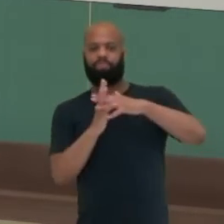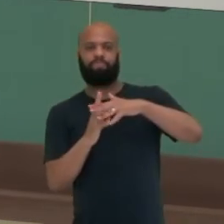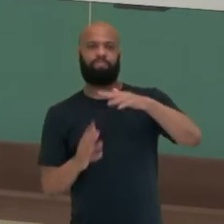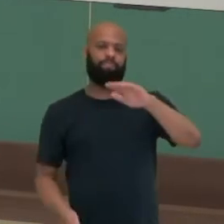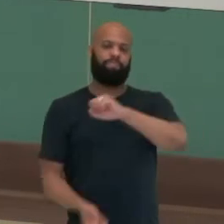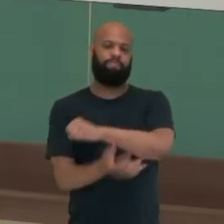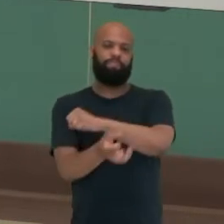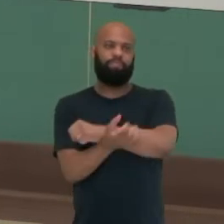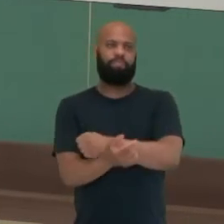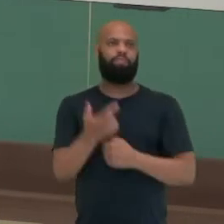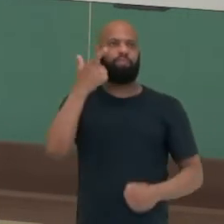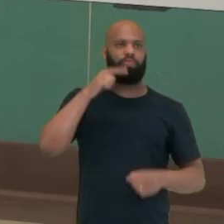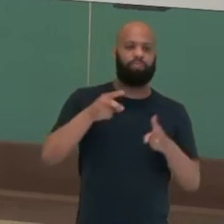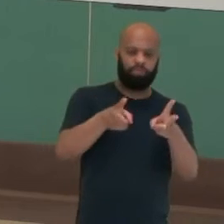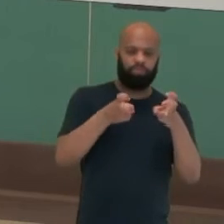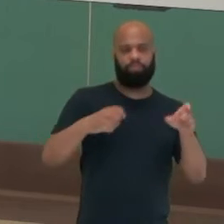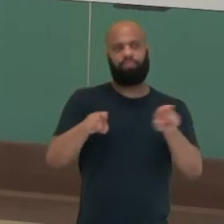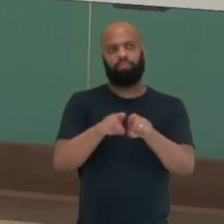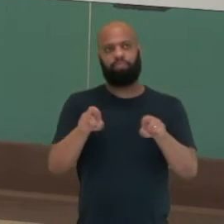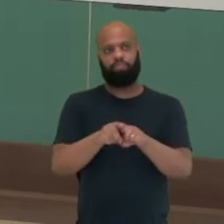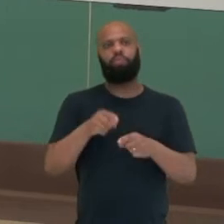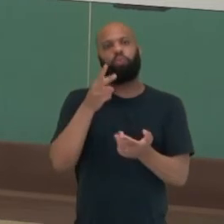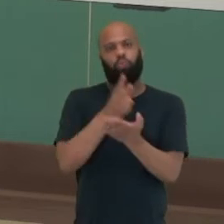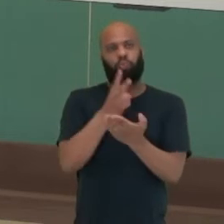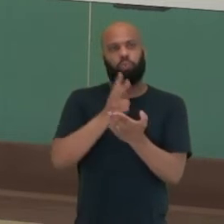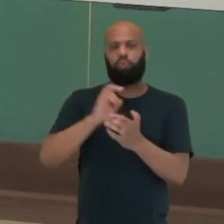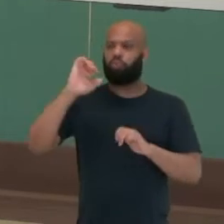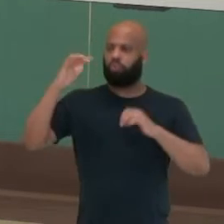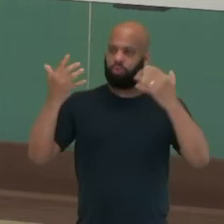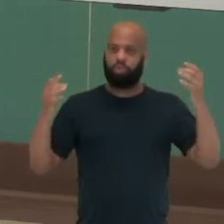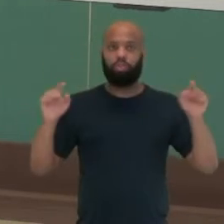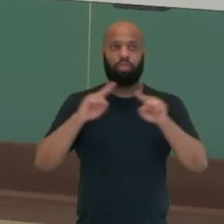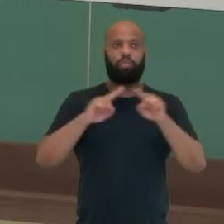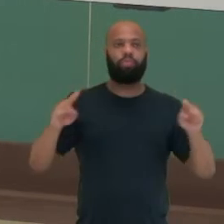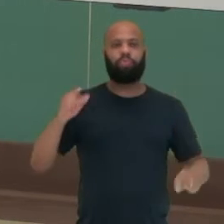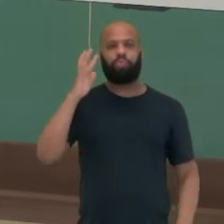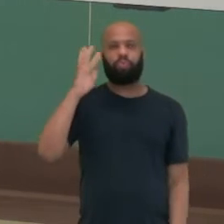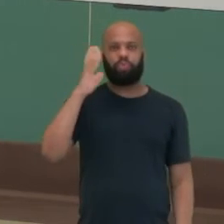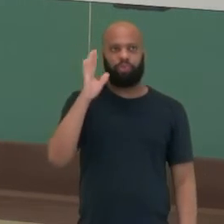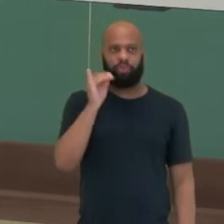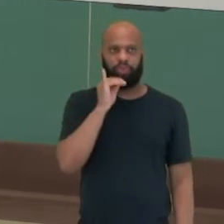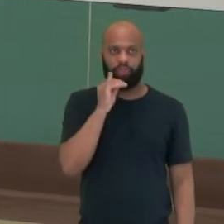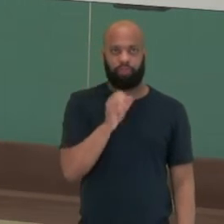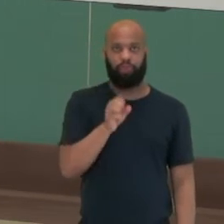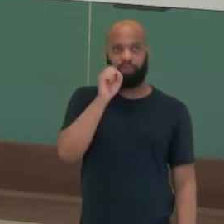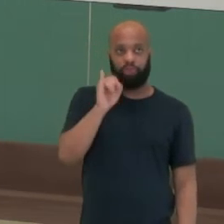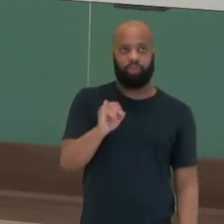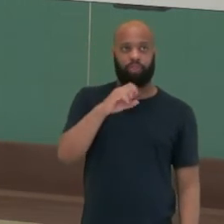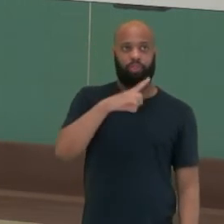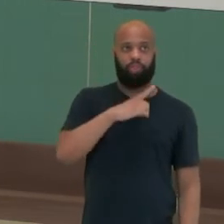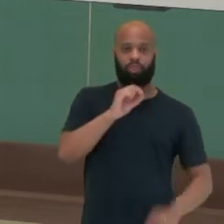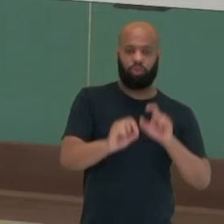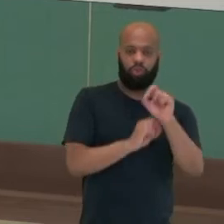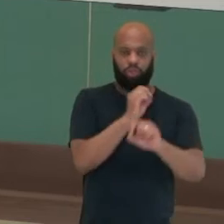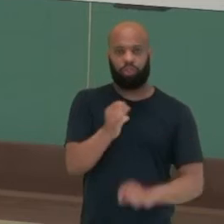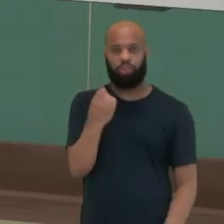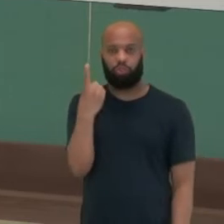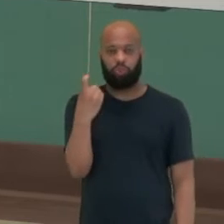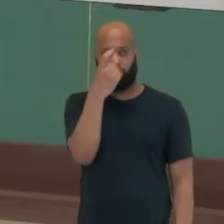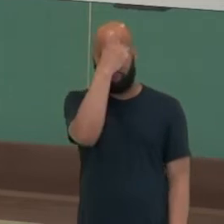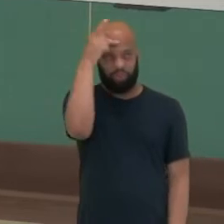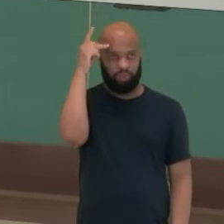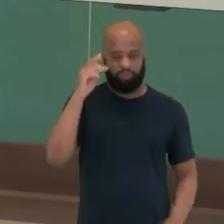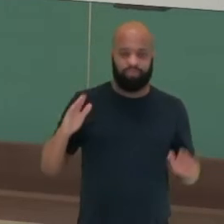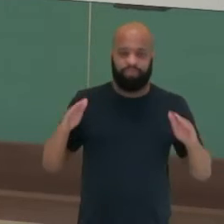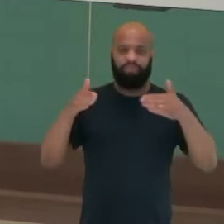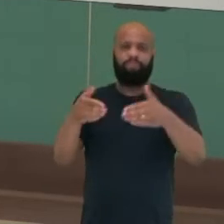gente percebe que isso continua acontecendo. Mas imagine só se o poder fosse concentrado na mão